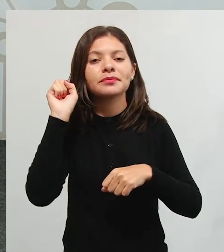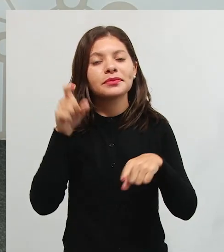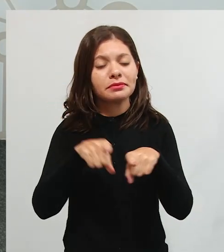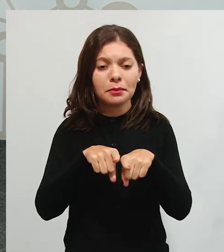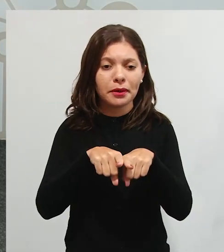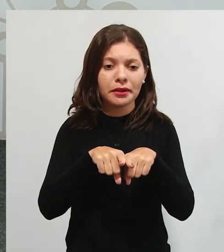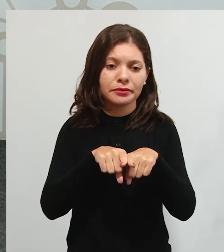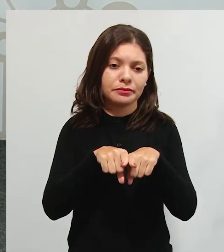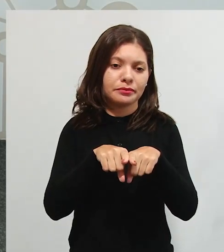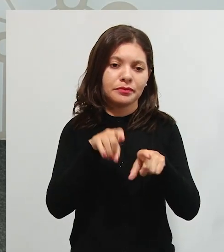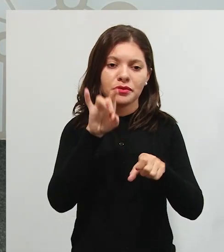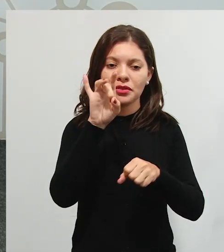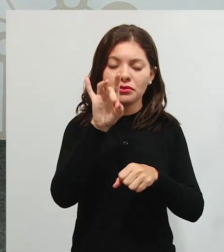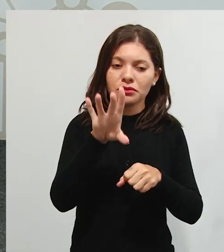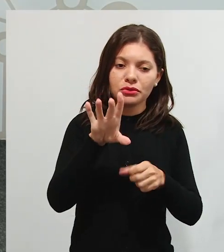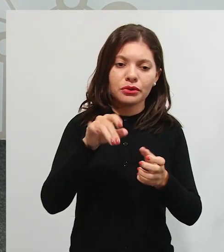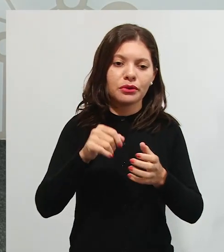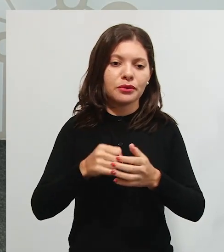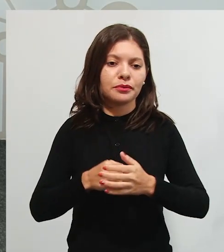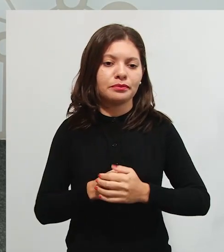Pode ser lazer simplesmente ficar